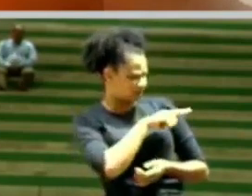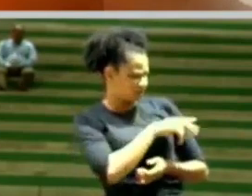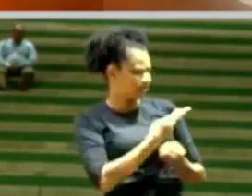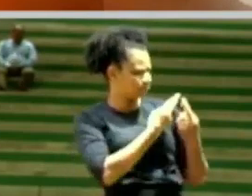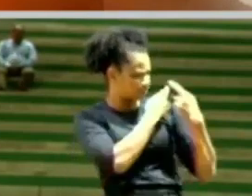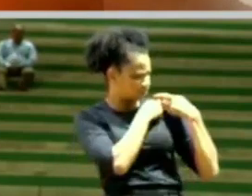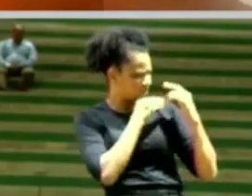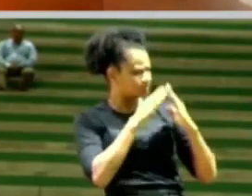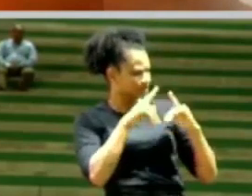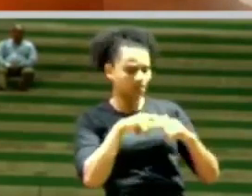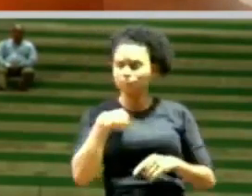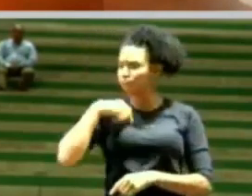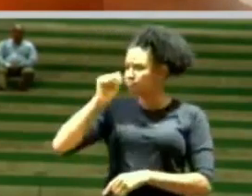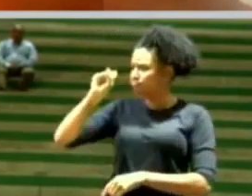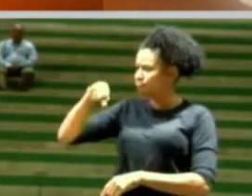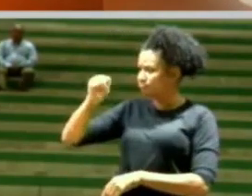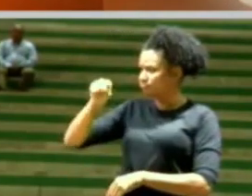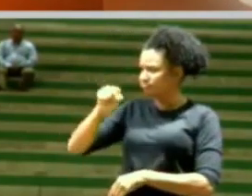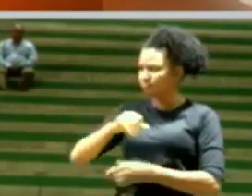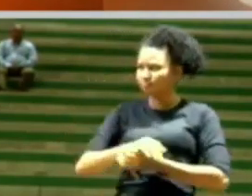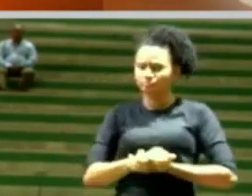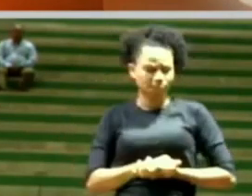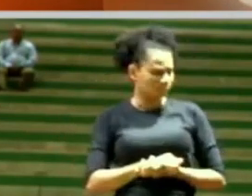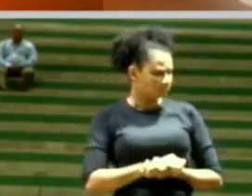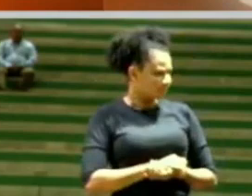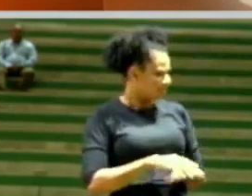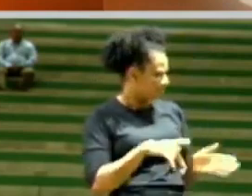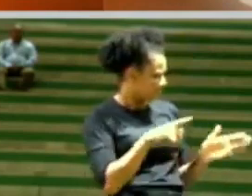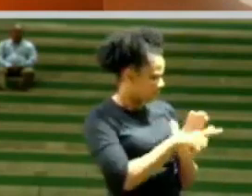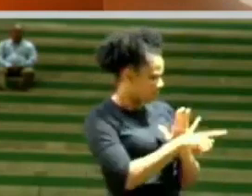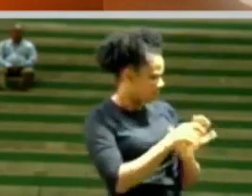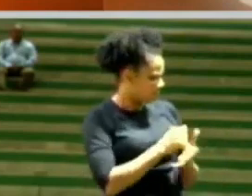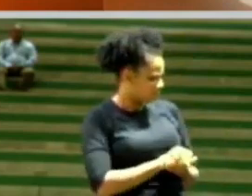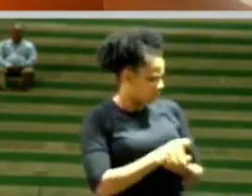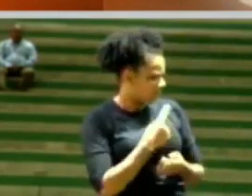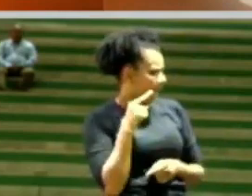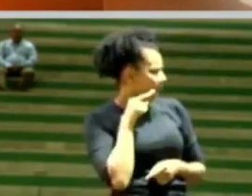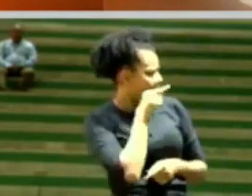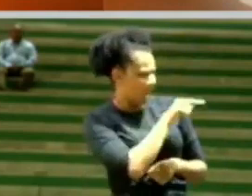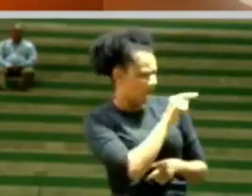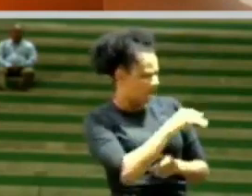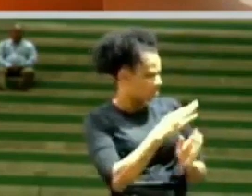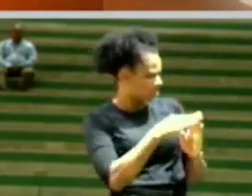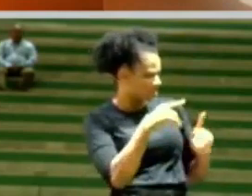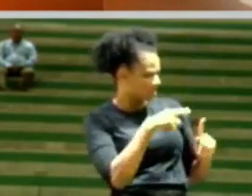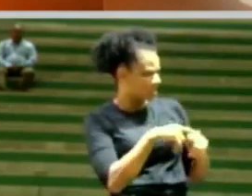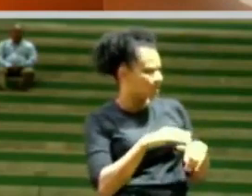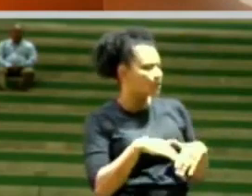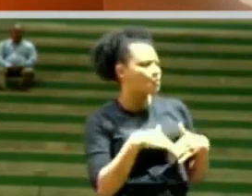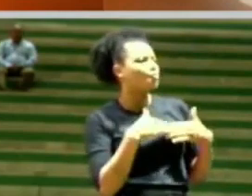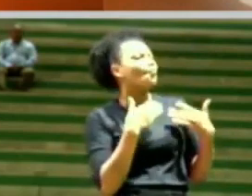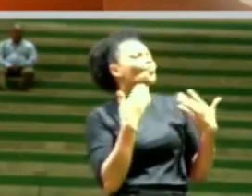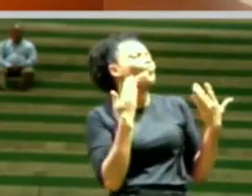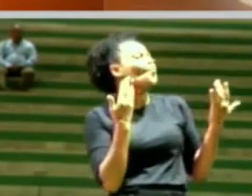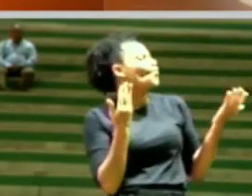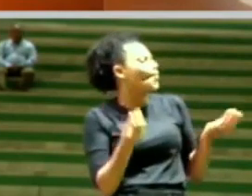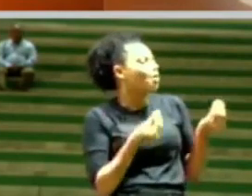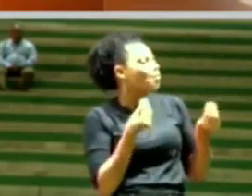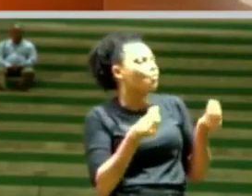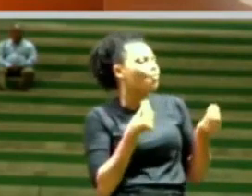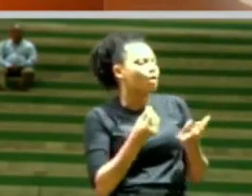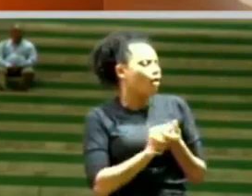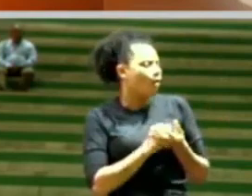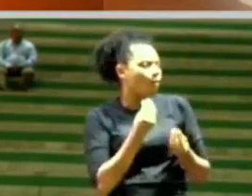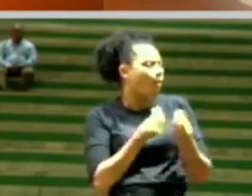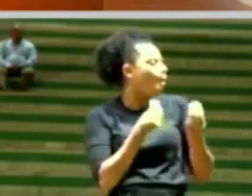igreja? Eu falei: estou sim. E eles perguntavam assim: e lá, qual é o esquema de vocês?